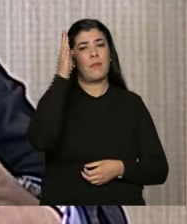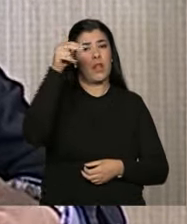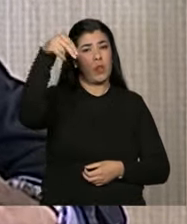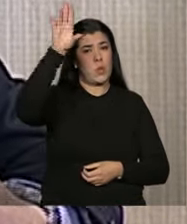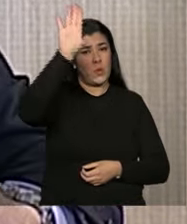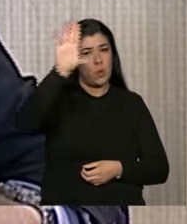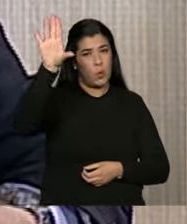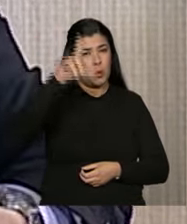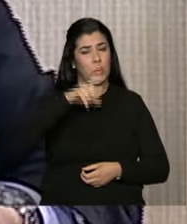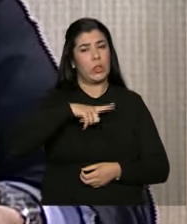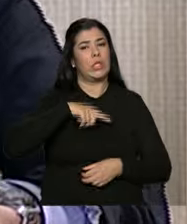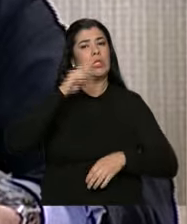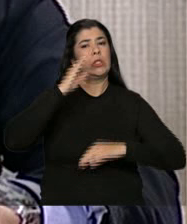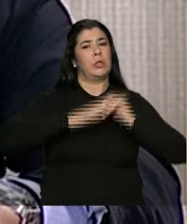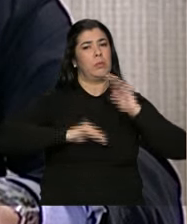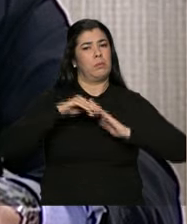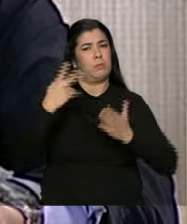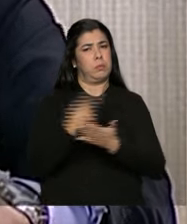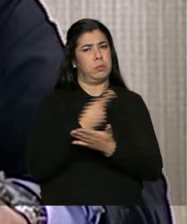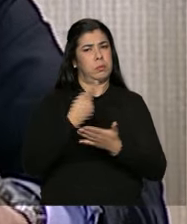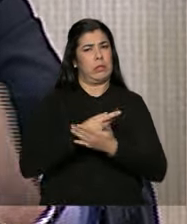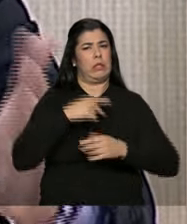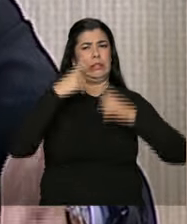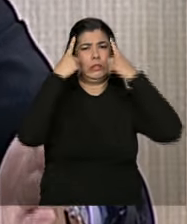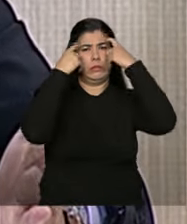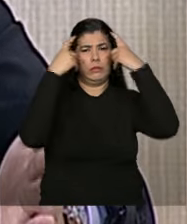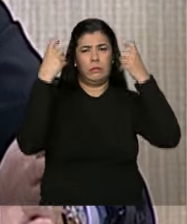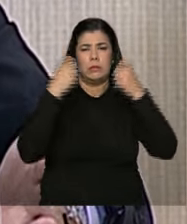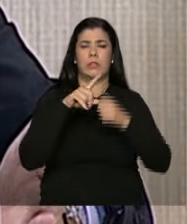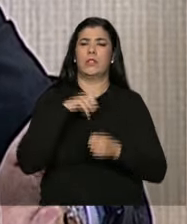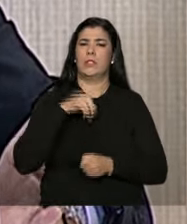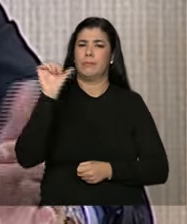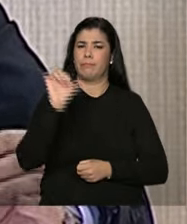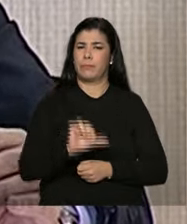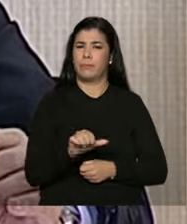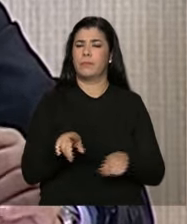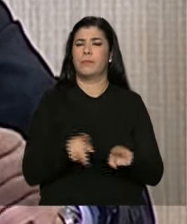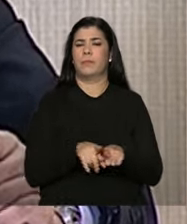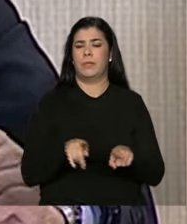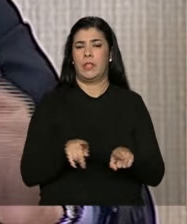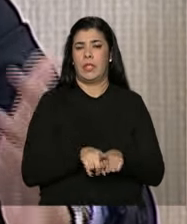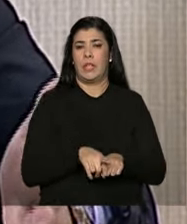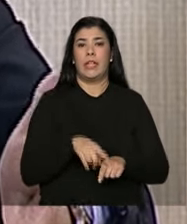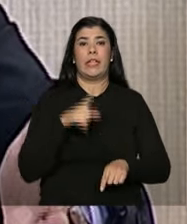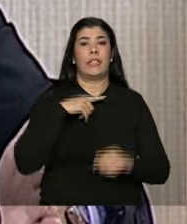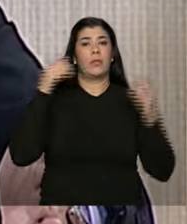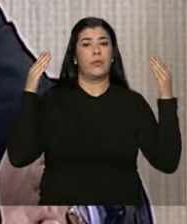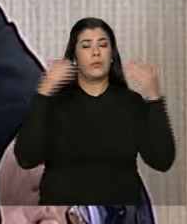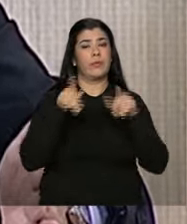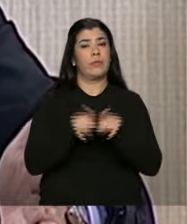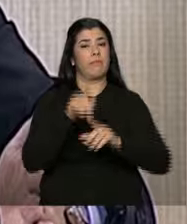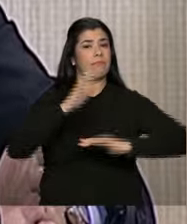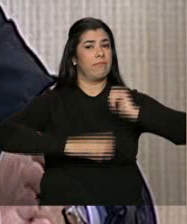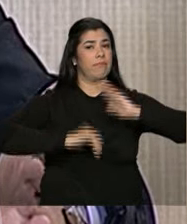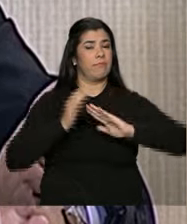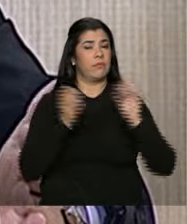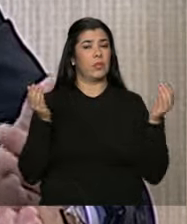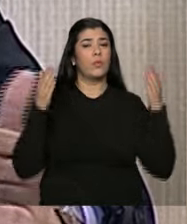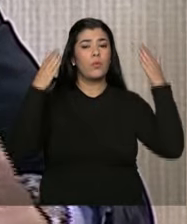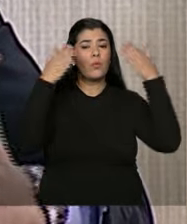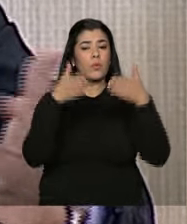Nordeste essa incidência é mais forte, né? Eh, ela tem que priorizar ações eh voltadas à